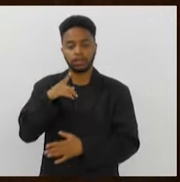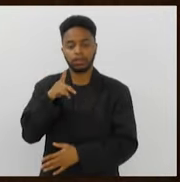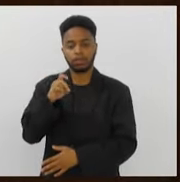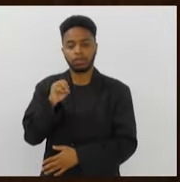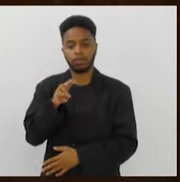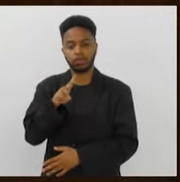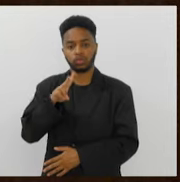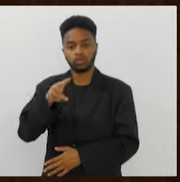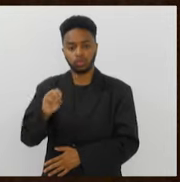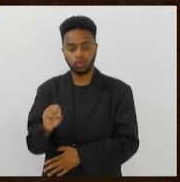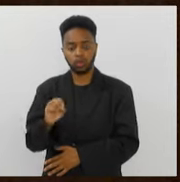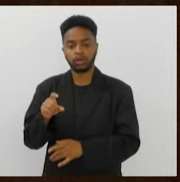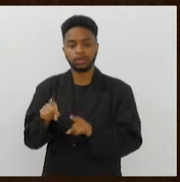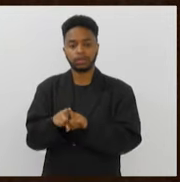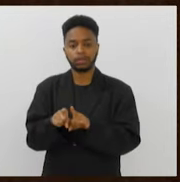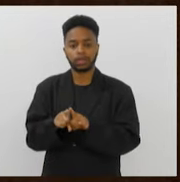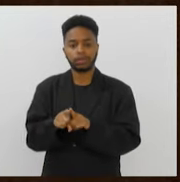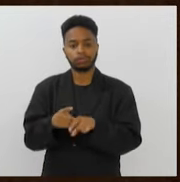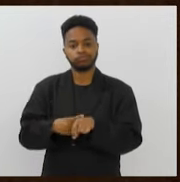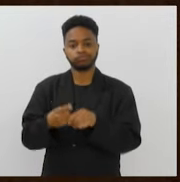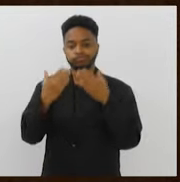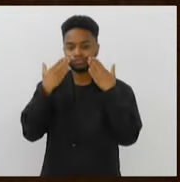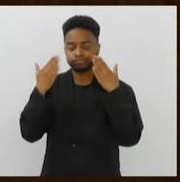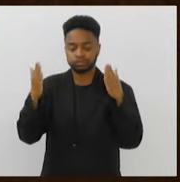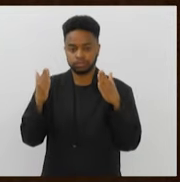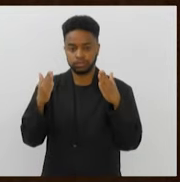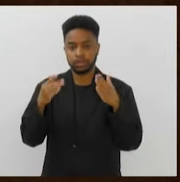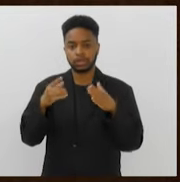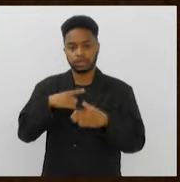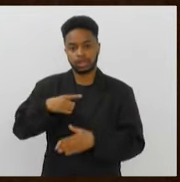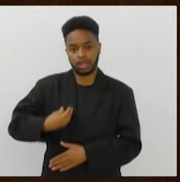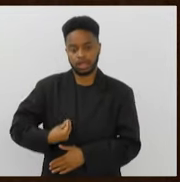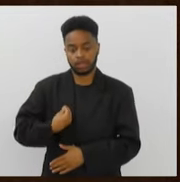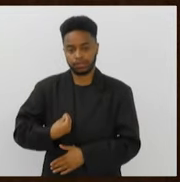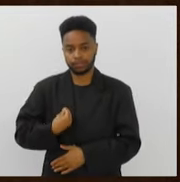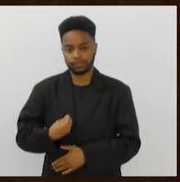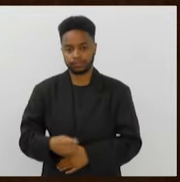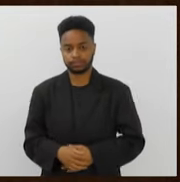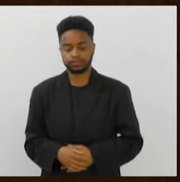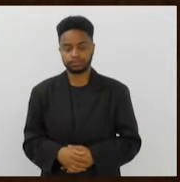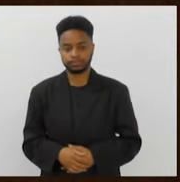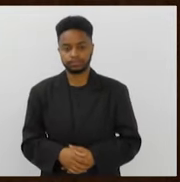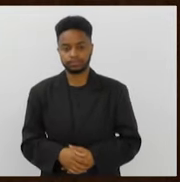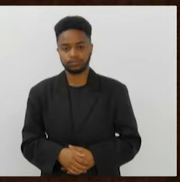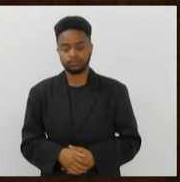a lascívia é presença maciça,